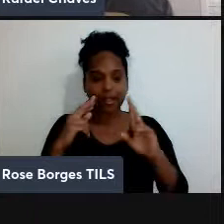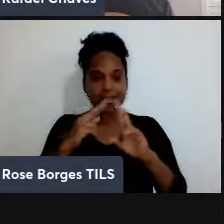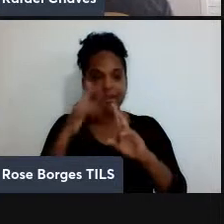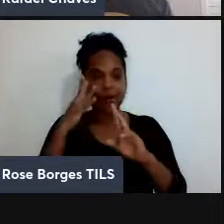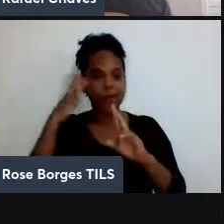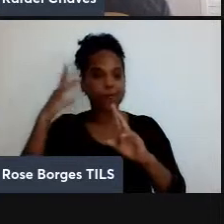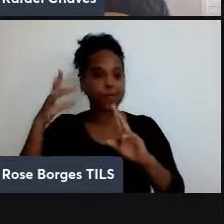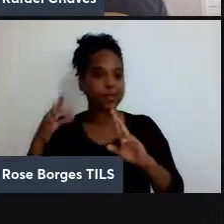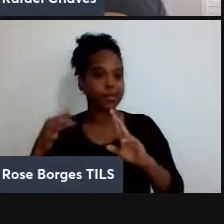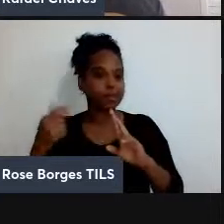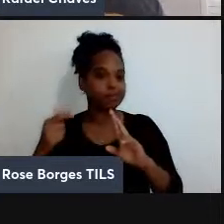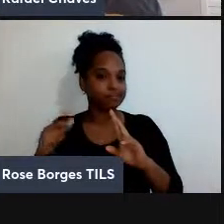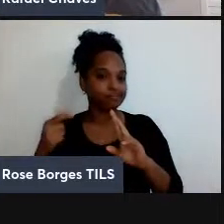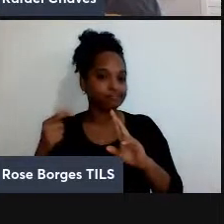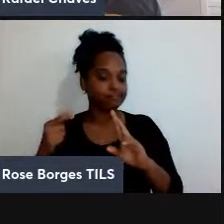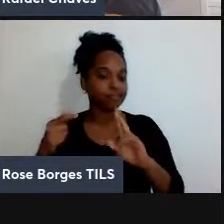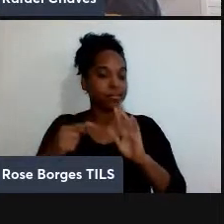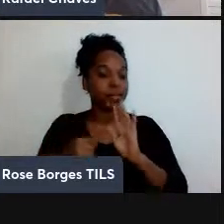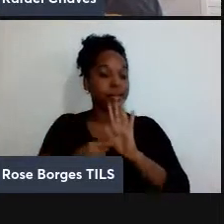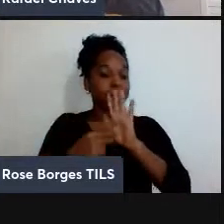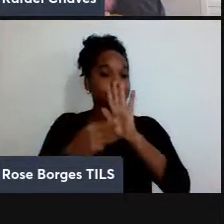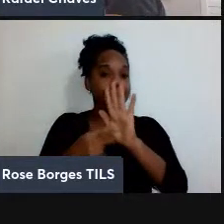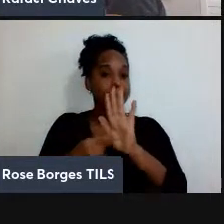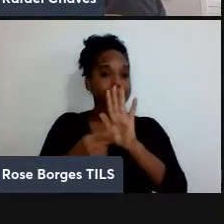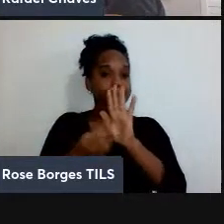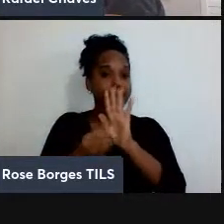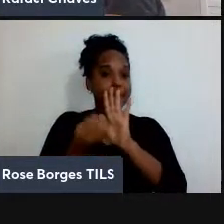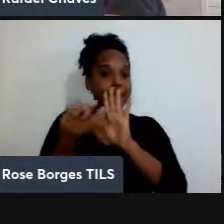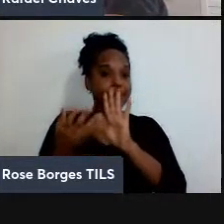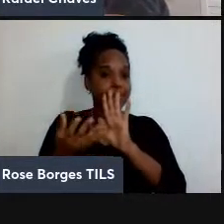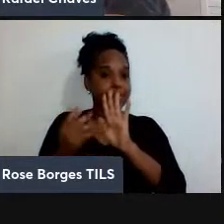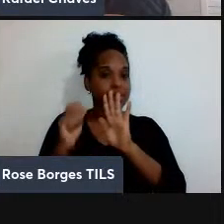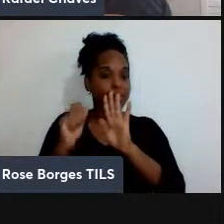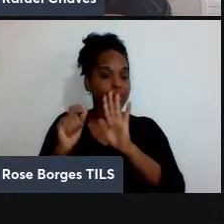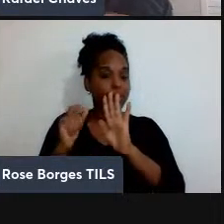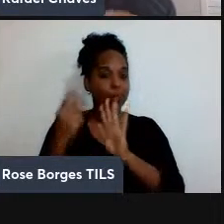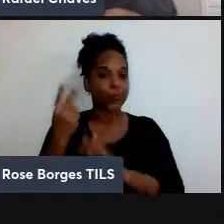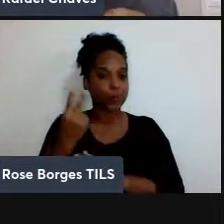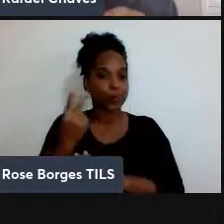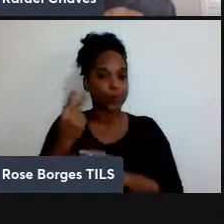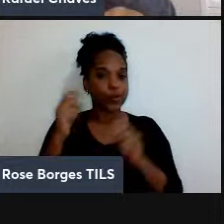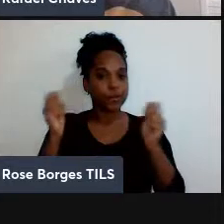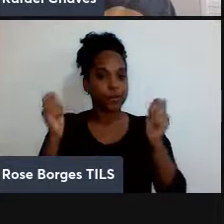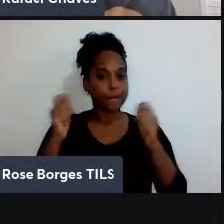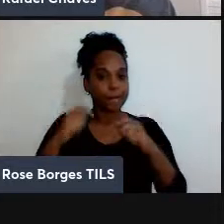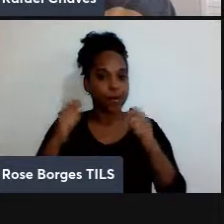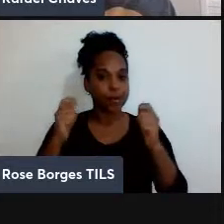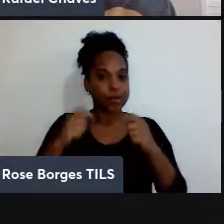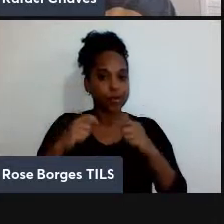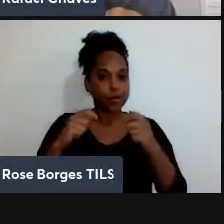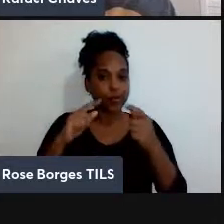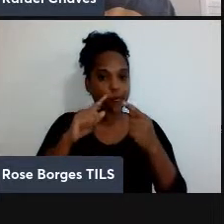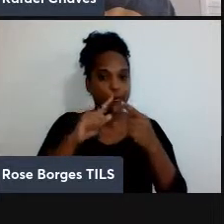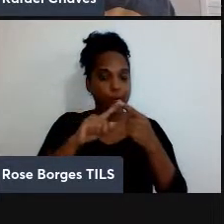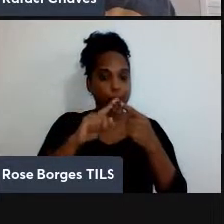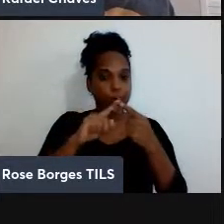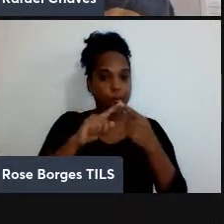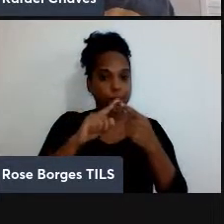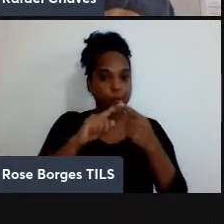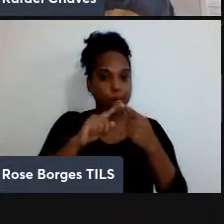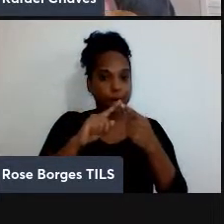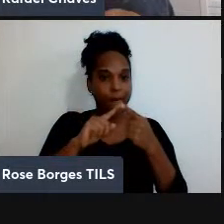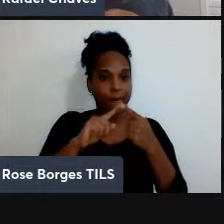expressar o que isso quer dizer, vamos considerar aqui duas possíveis moedas. Uma moeda como essa aqui, que ela é